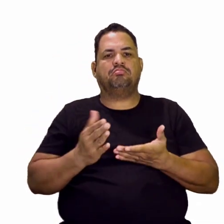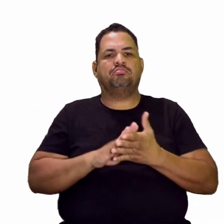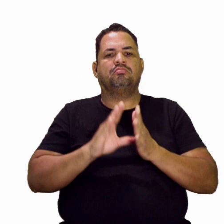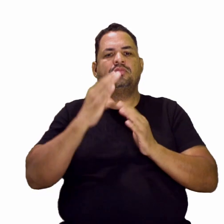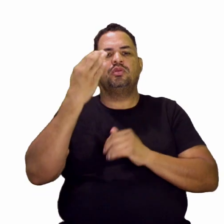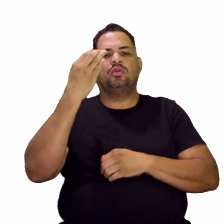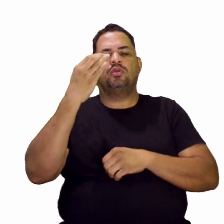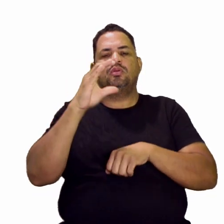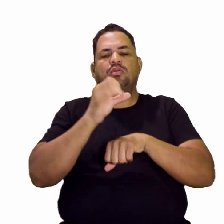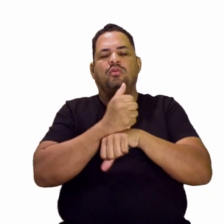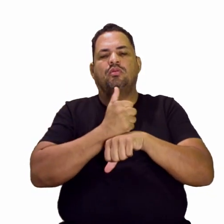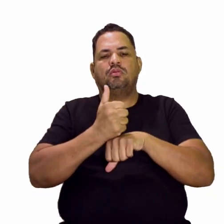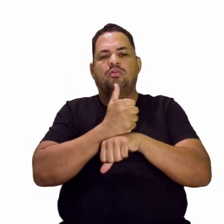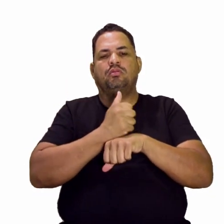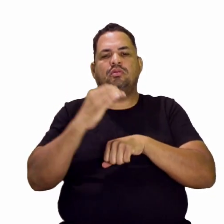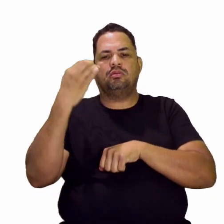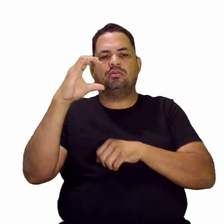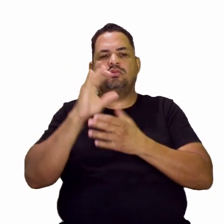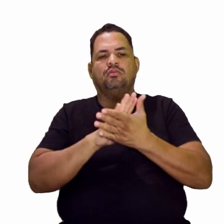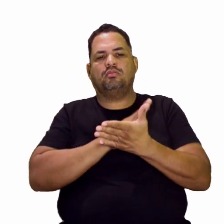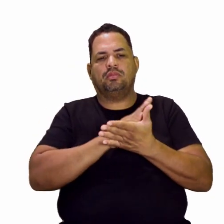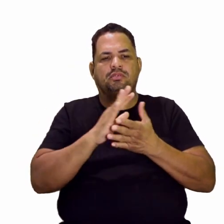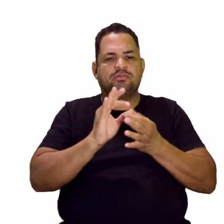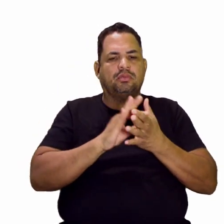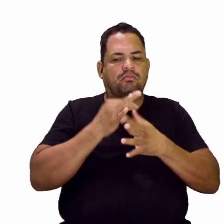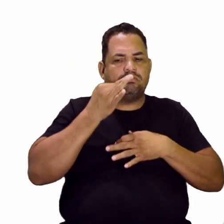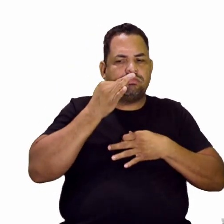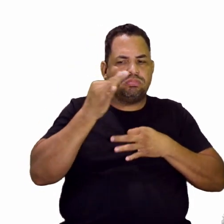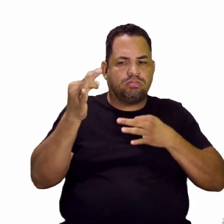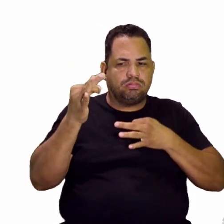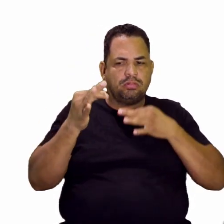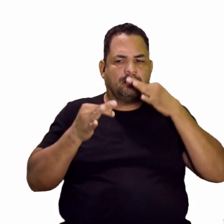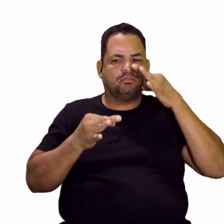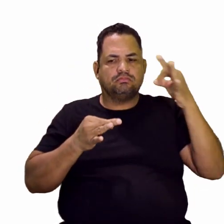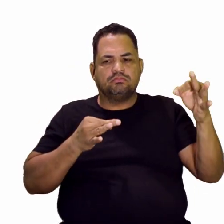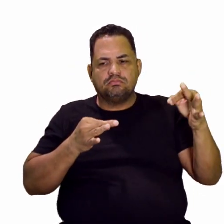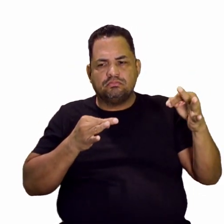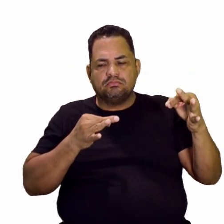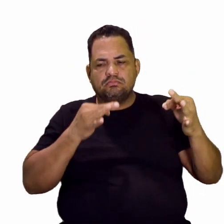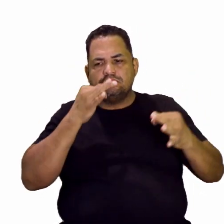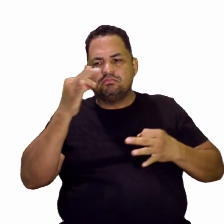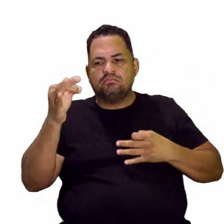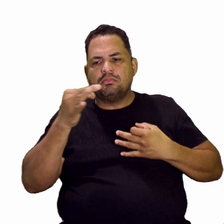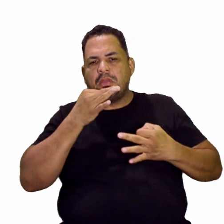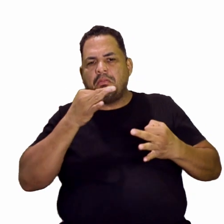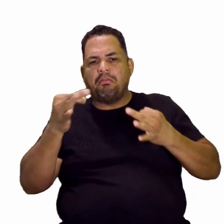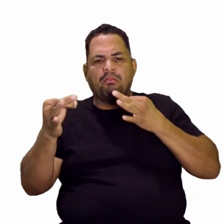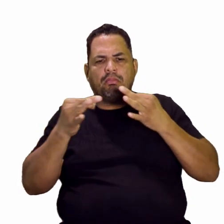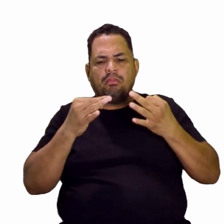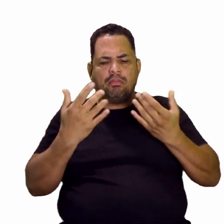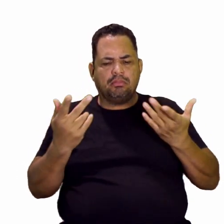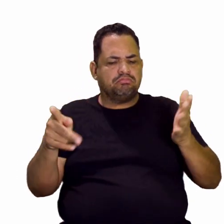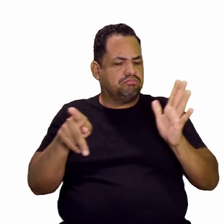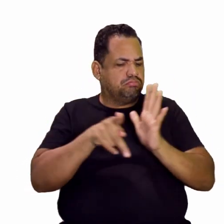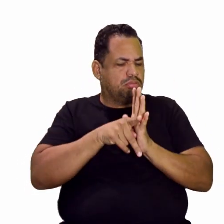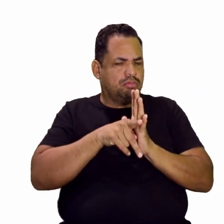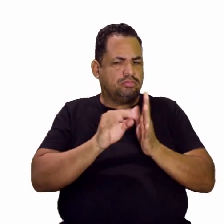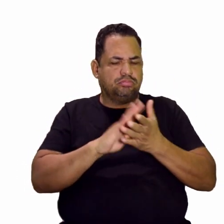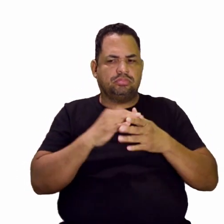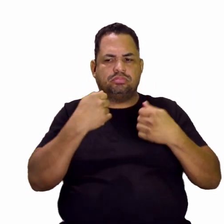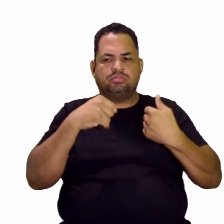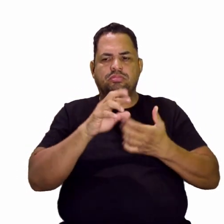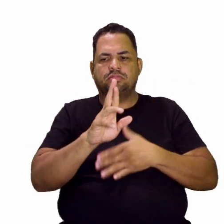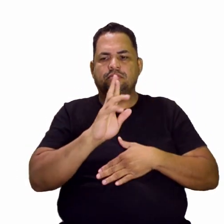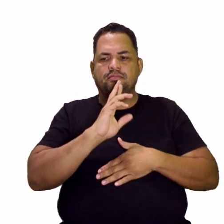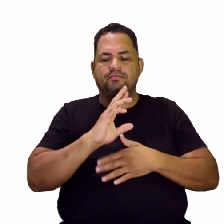cientista começa a formular questões. Ele começa a argumentar com ele mesmo as possíveis respostas